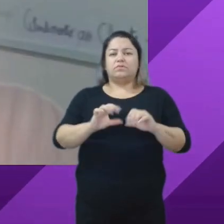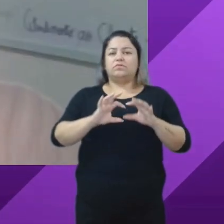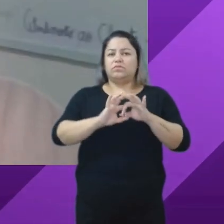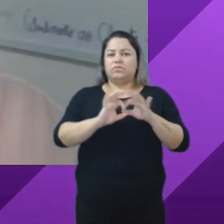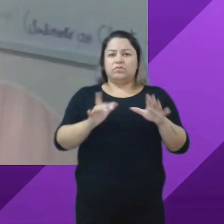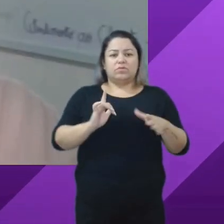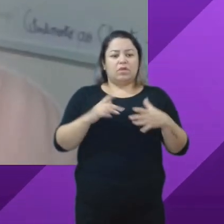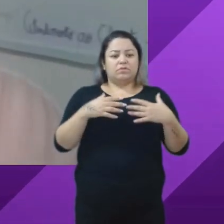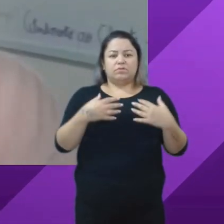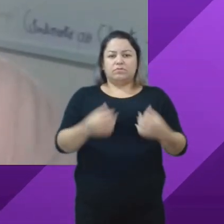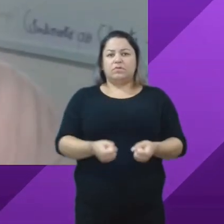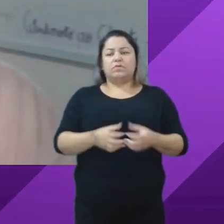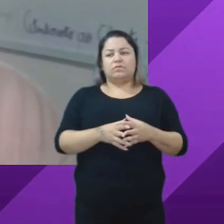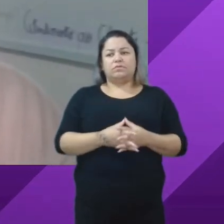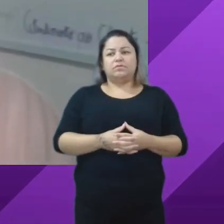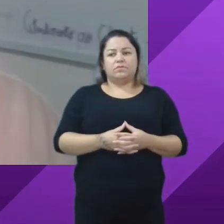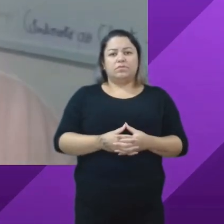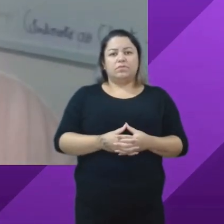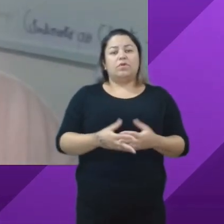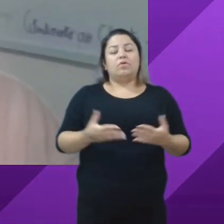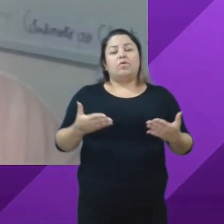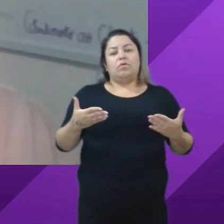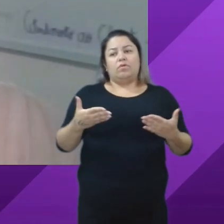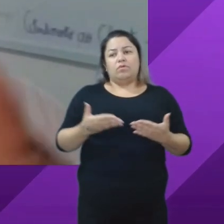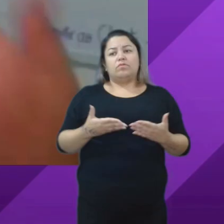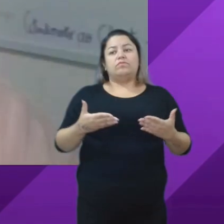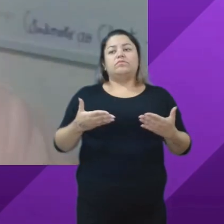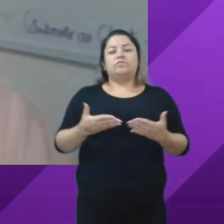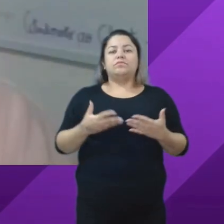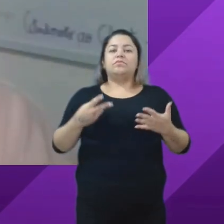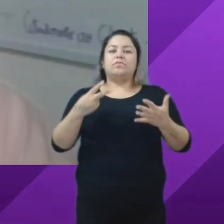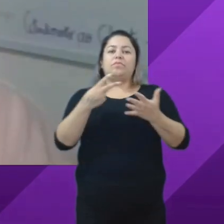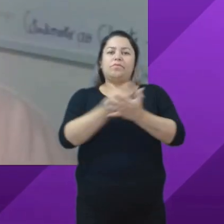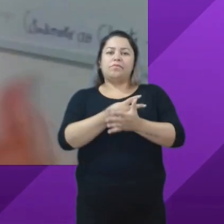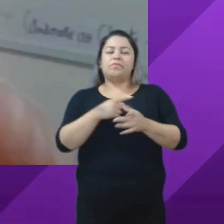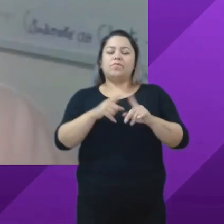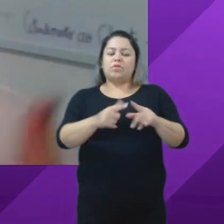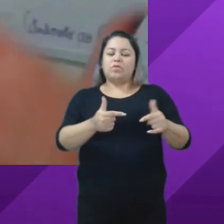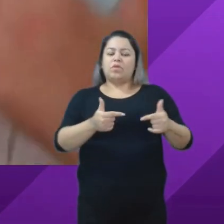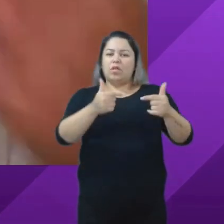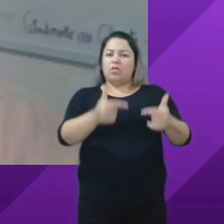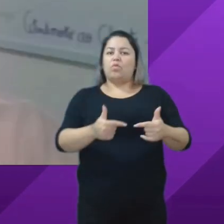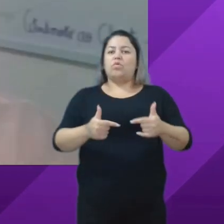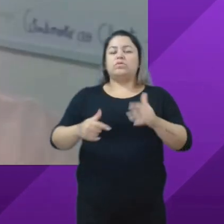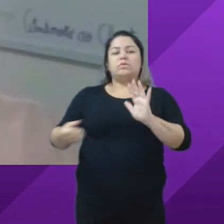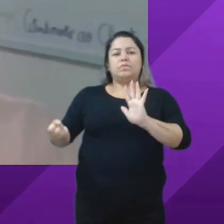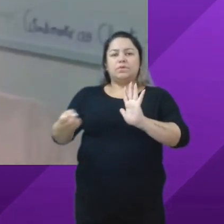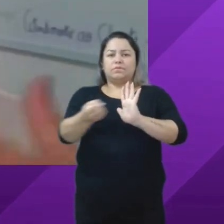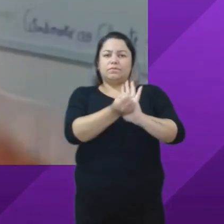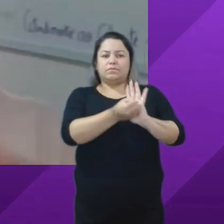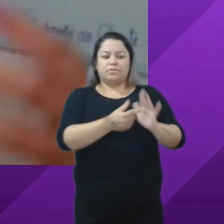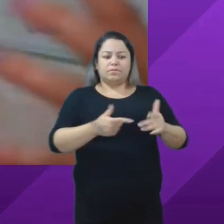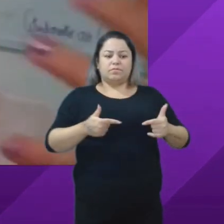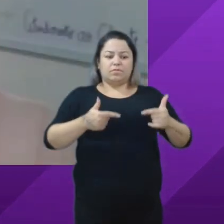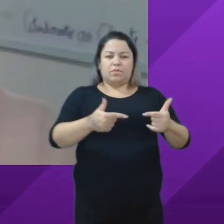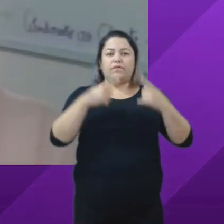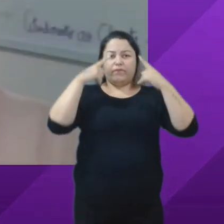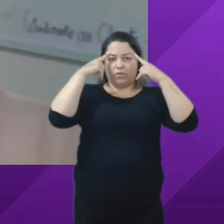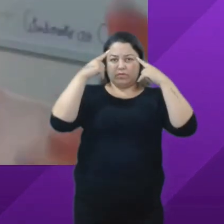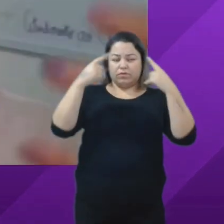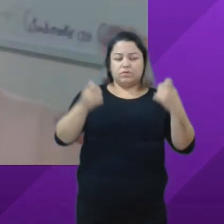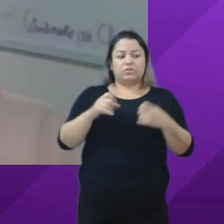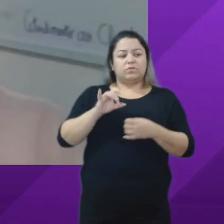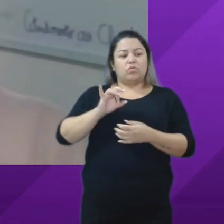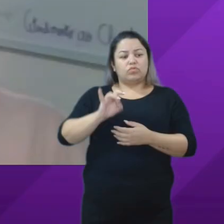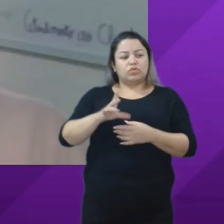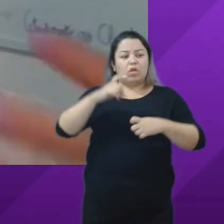consentimento, e hoje ela vira símbolo, inclusive, dessa luta das mulheres contra essa violência, não só